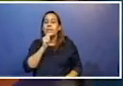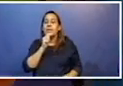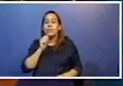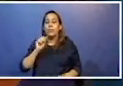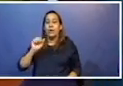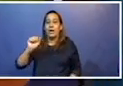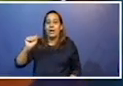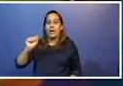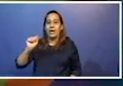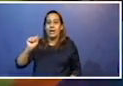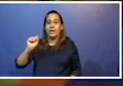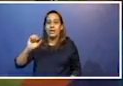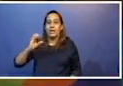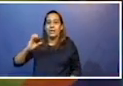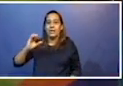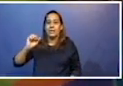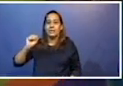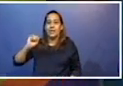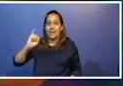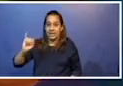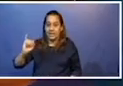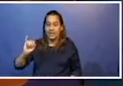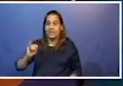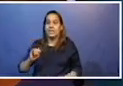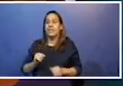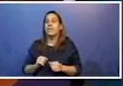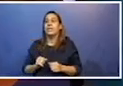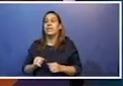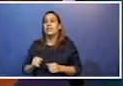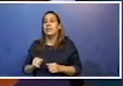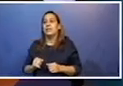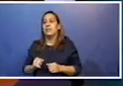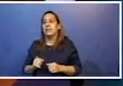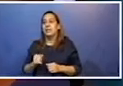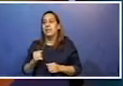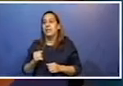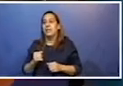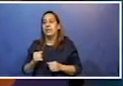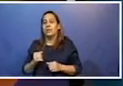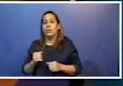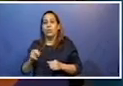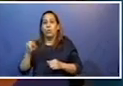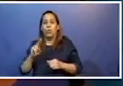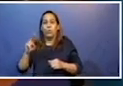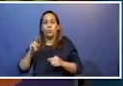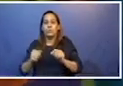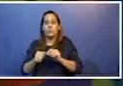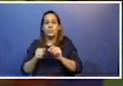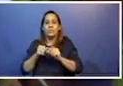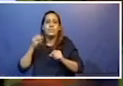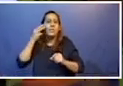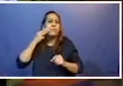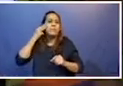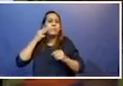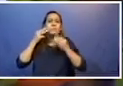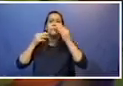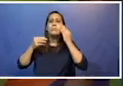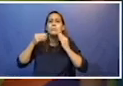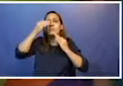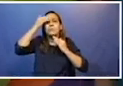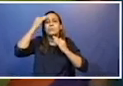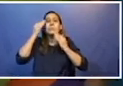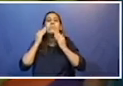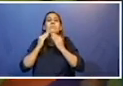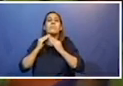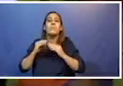nutritivos. Hoje vocês aí verem vários produtos, tanto na parte de cosmético, quanto na parte de alimentação, que são derivados